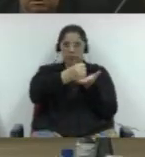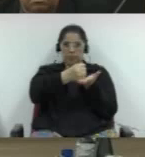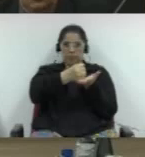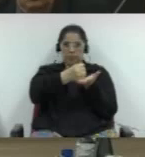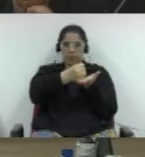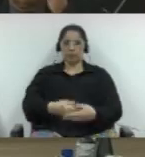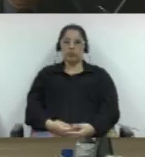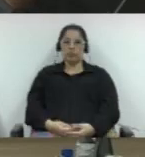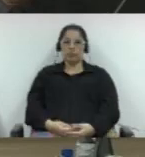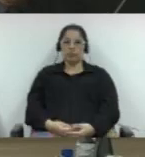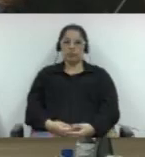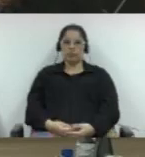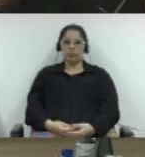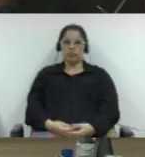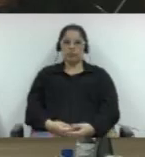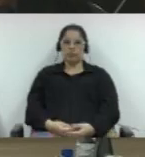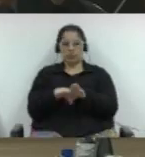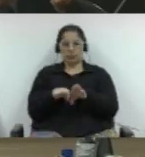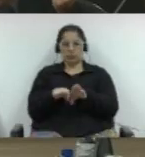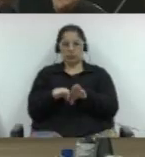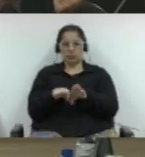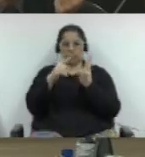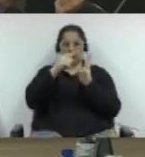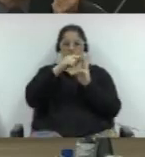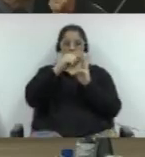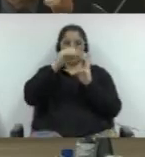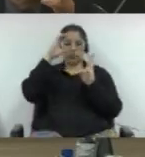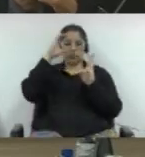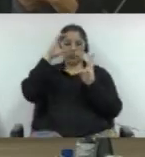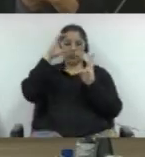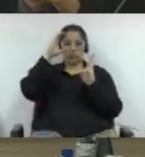Dinho e também do vereador Totó do Gás.